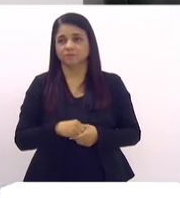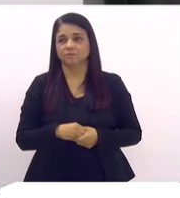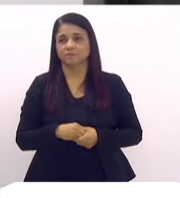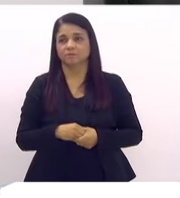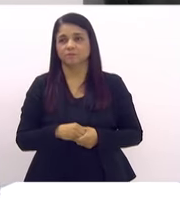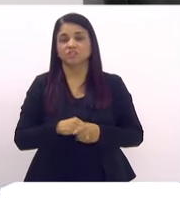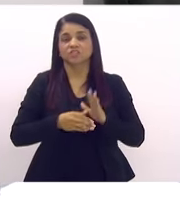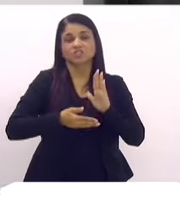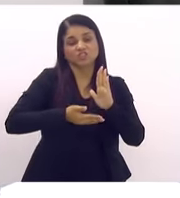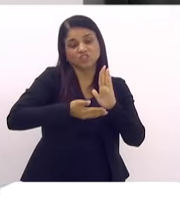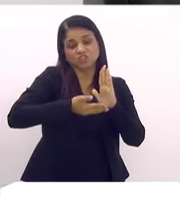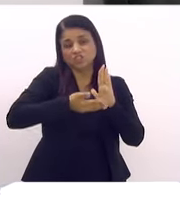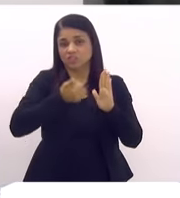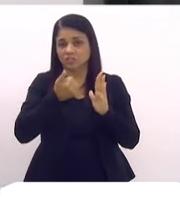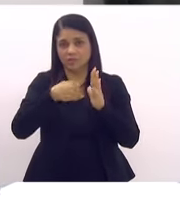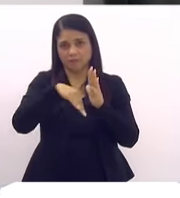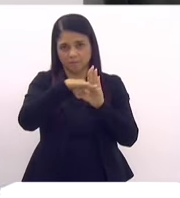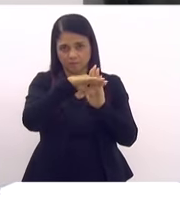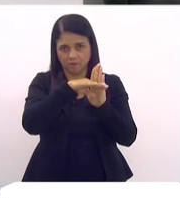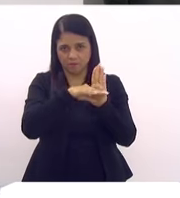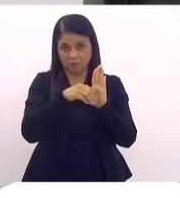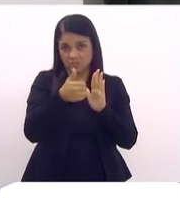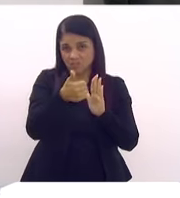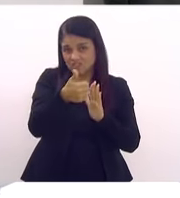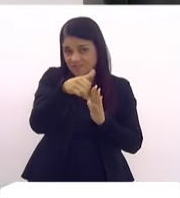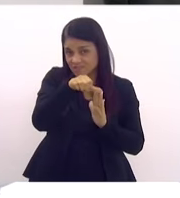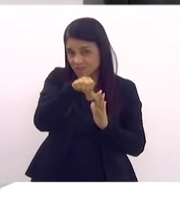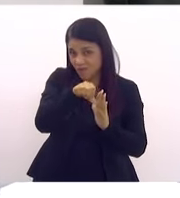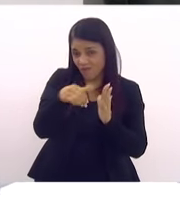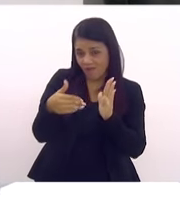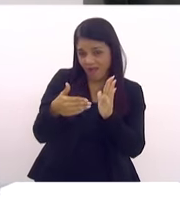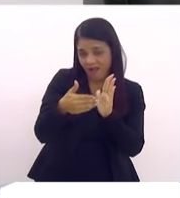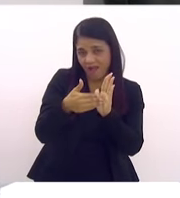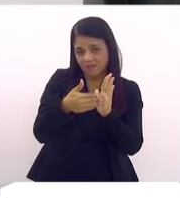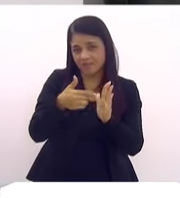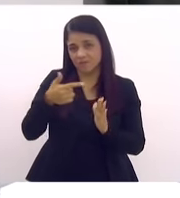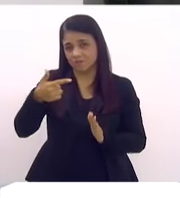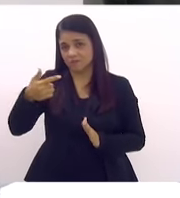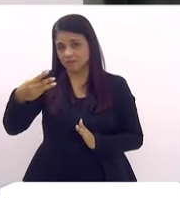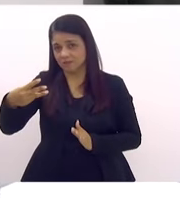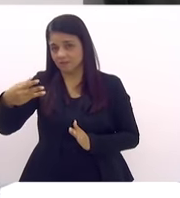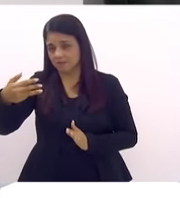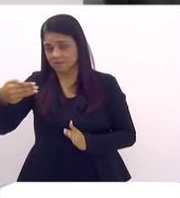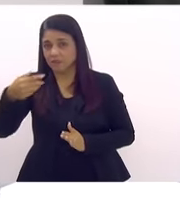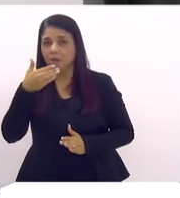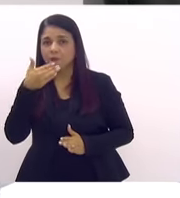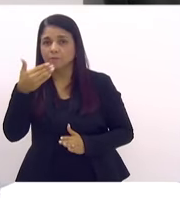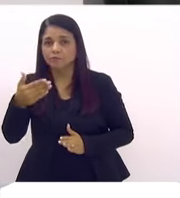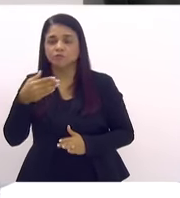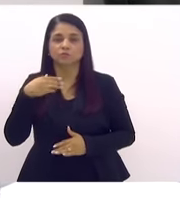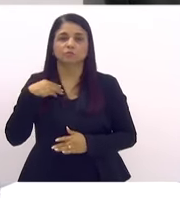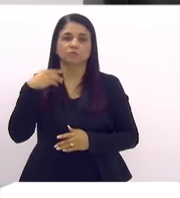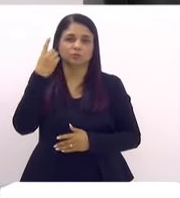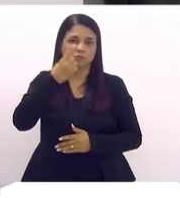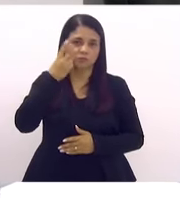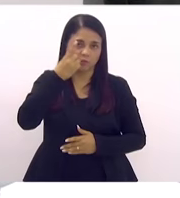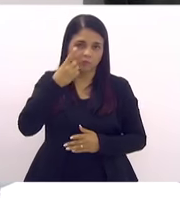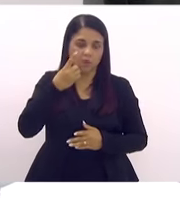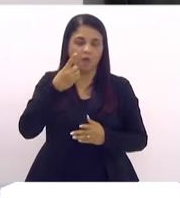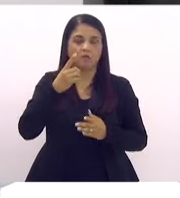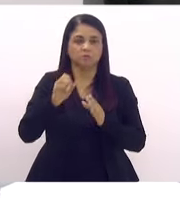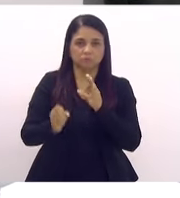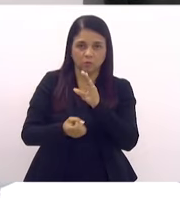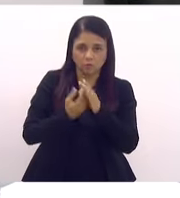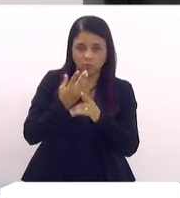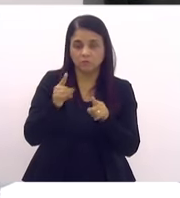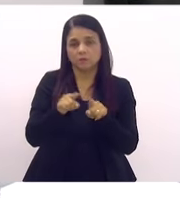Estão retirados de pauta, a pedido dos autores ou respectivos relatores. O 24 retirado